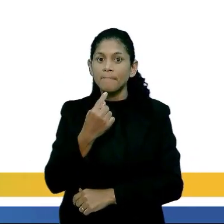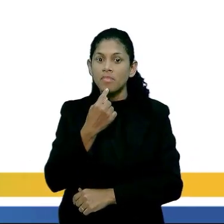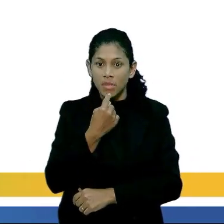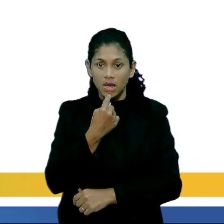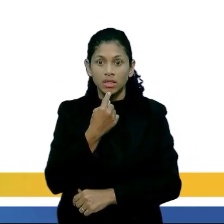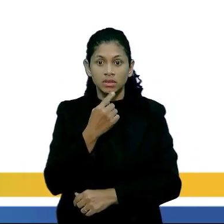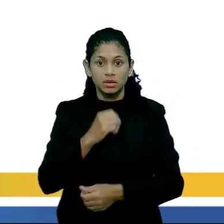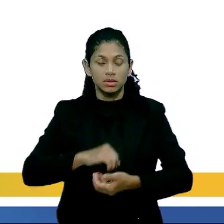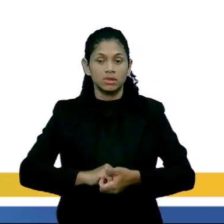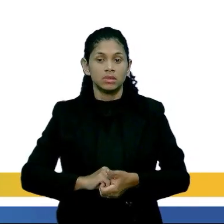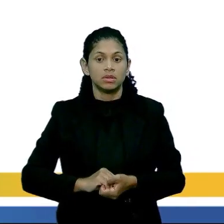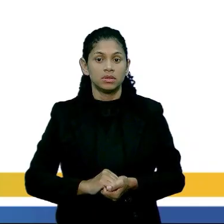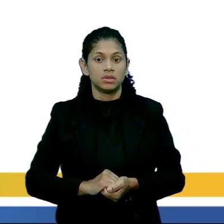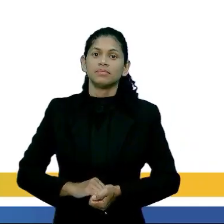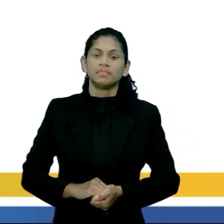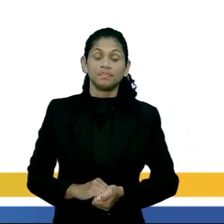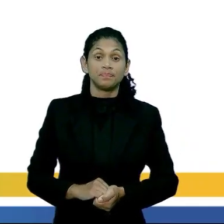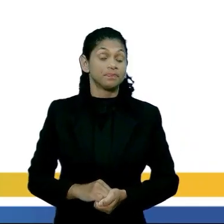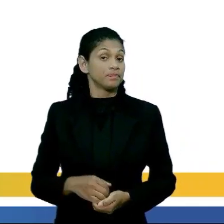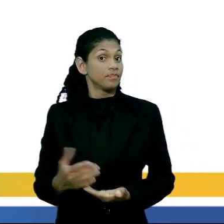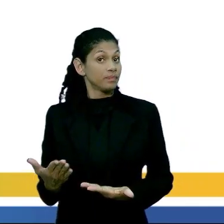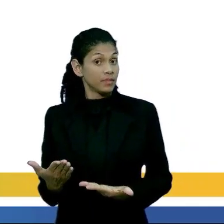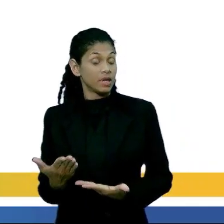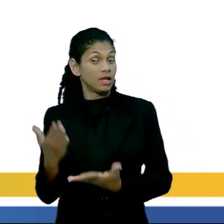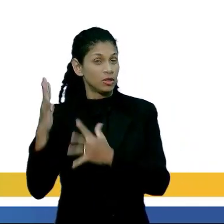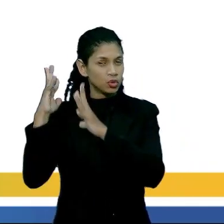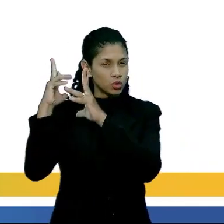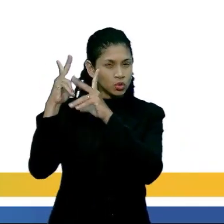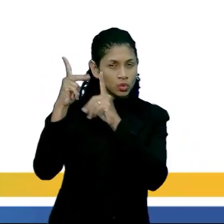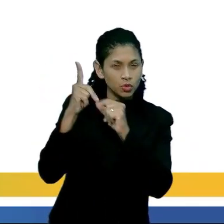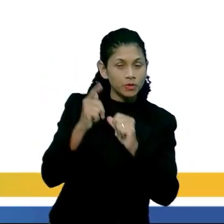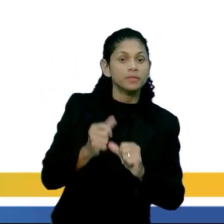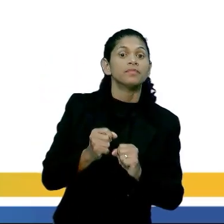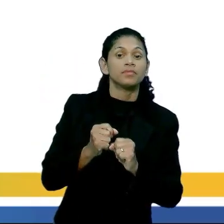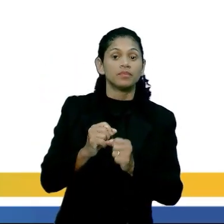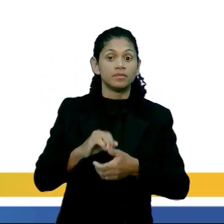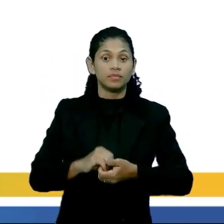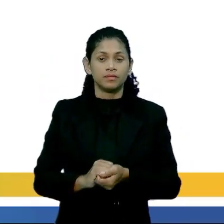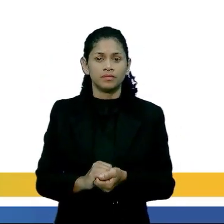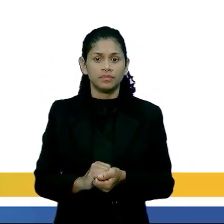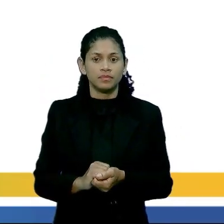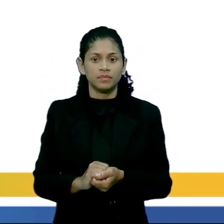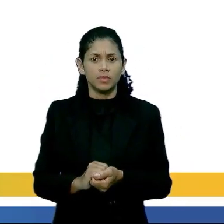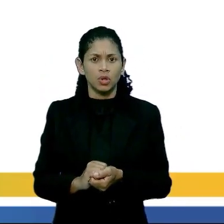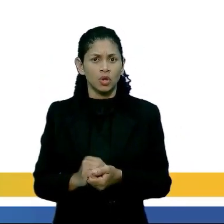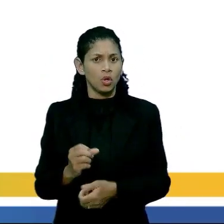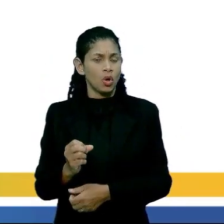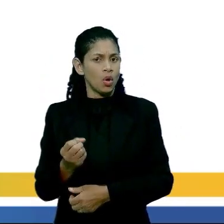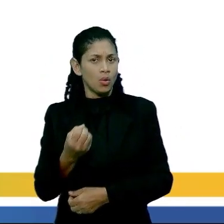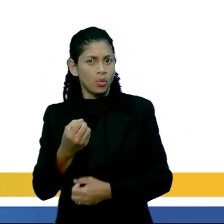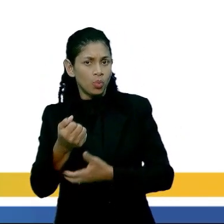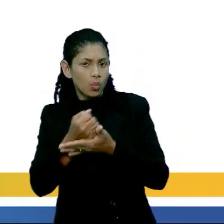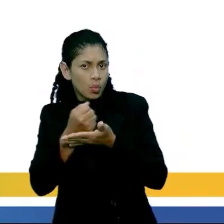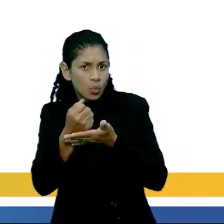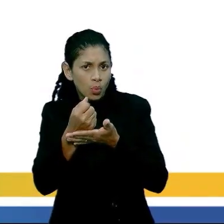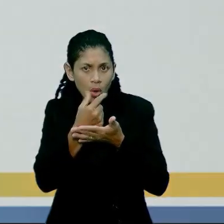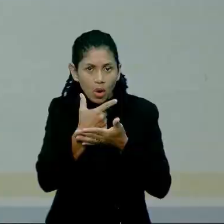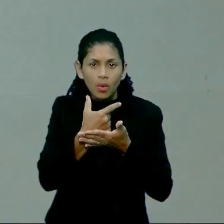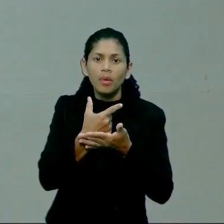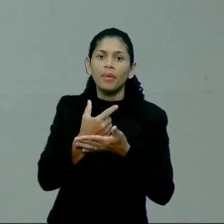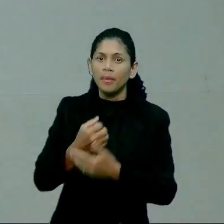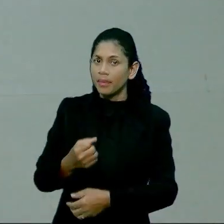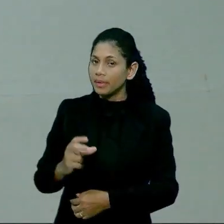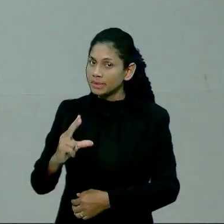poder enxergar e ler direitinho, vamos lá, ó. Então só para a gente recapitular aqui na tirinha, andou tomando minha vitamina, hein? Então, qual é a